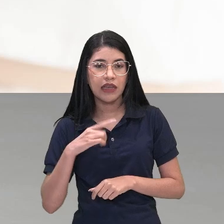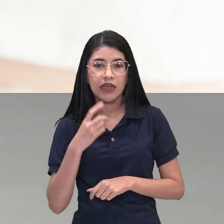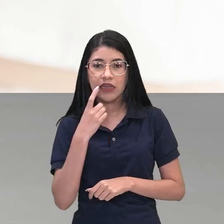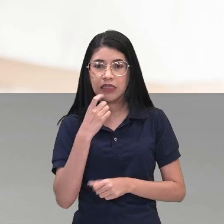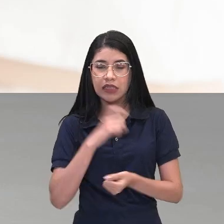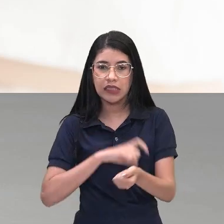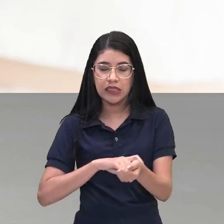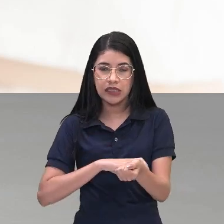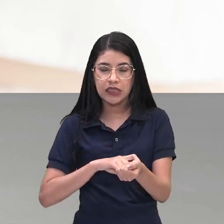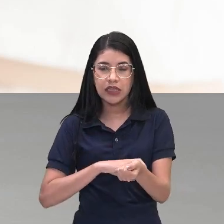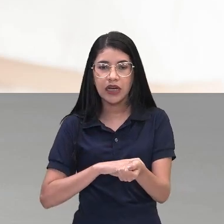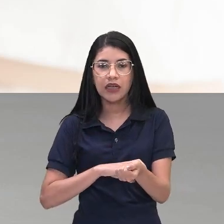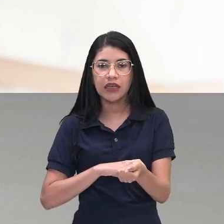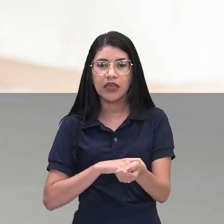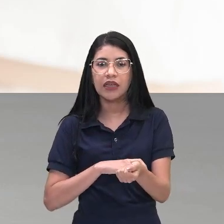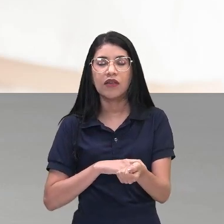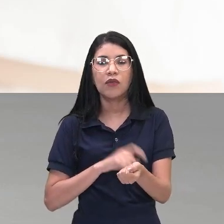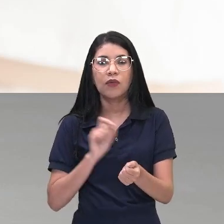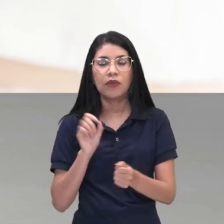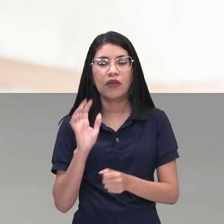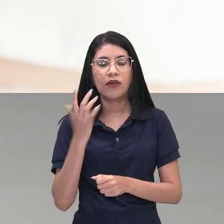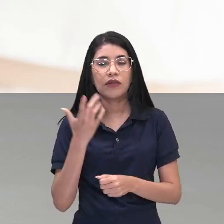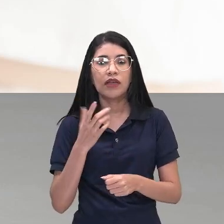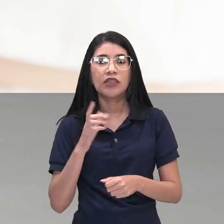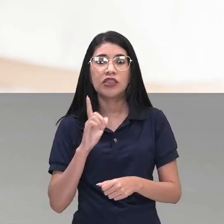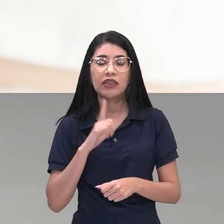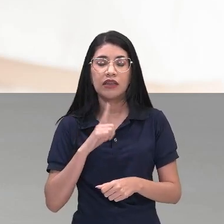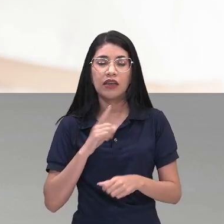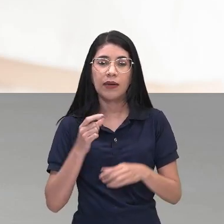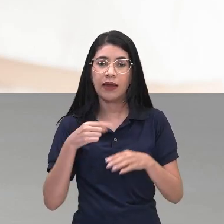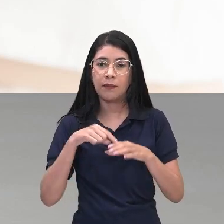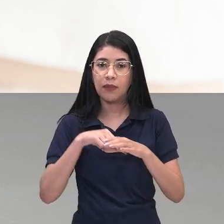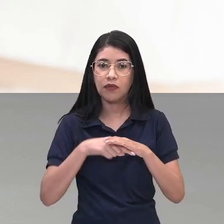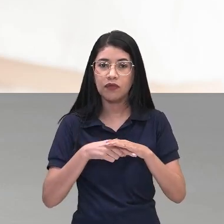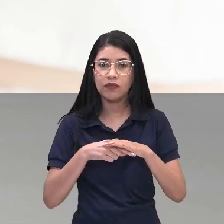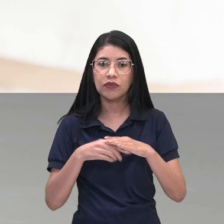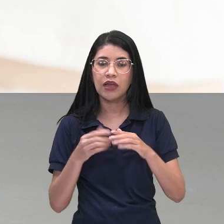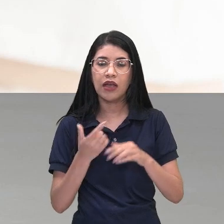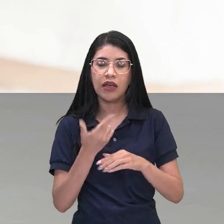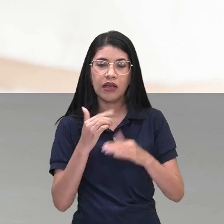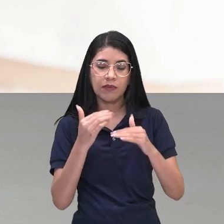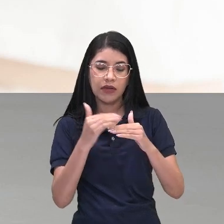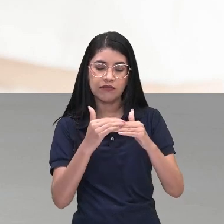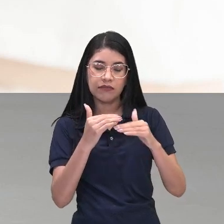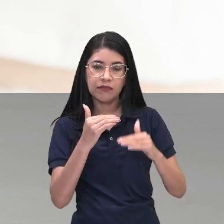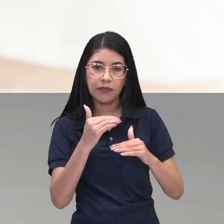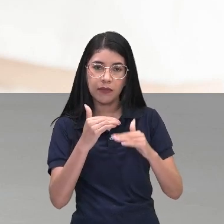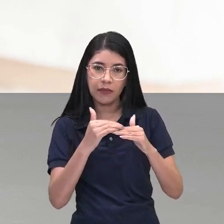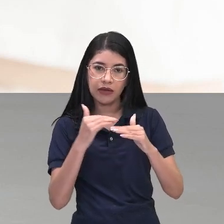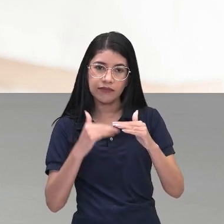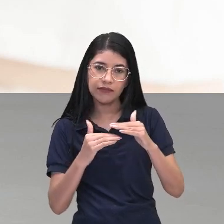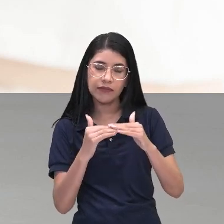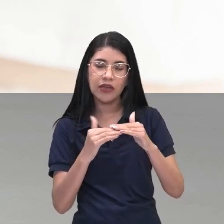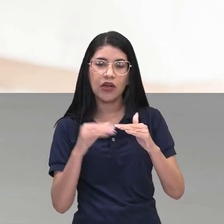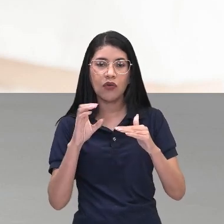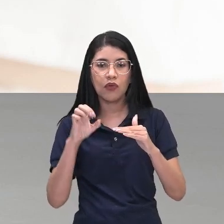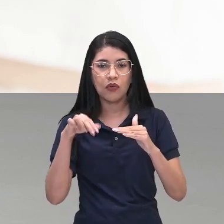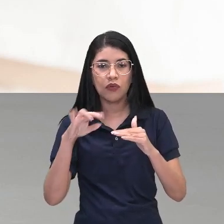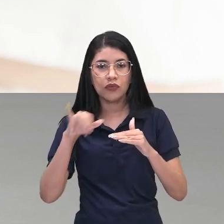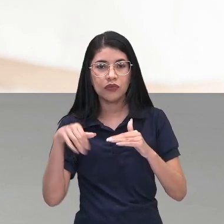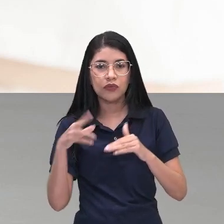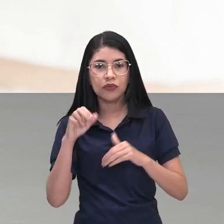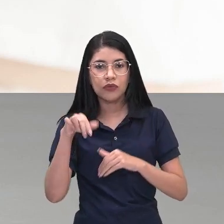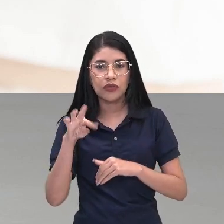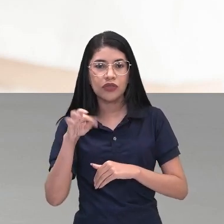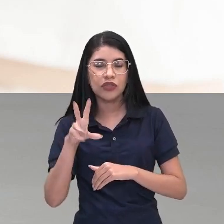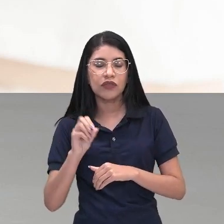um ferimento ali que já está saindo sangue, é porque já atingiu, né, uma outra camada, que no caso já é o tecido conjuntivo e ele já é